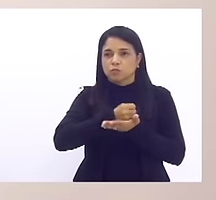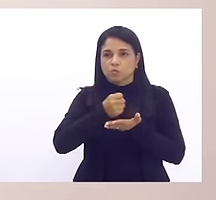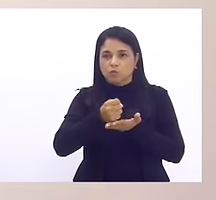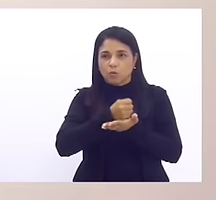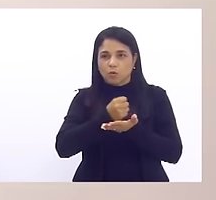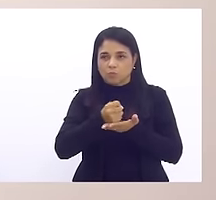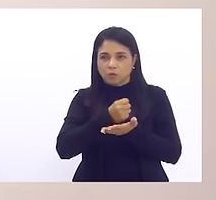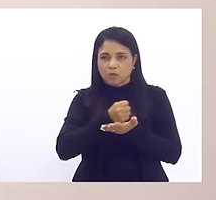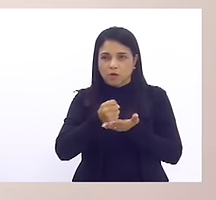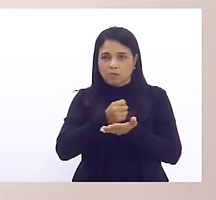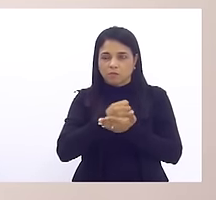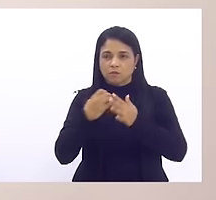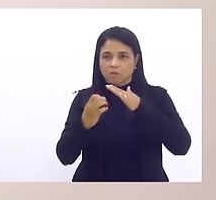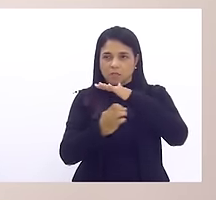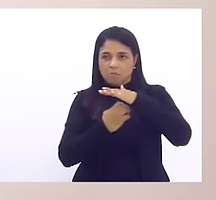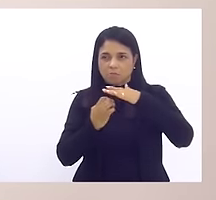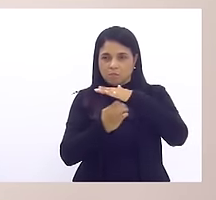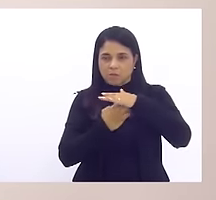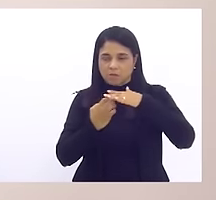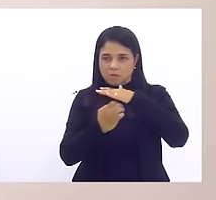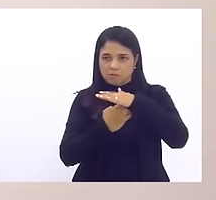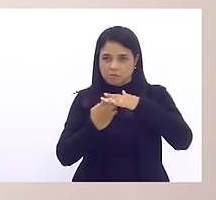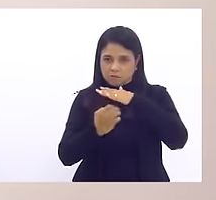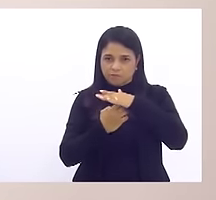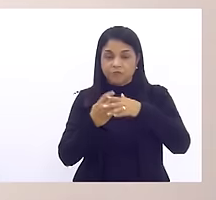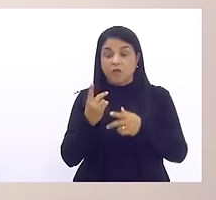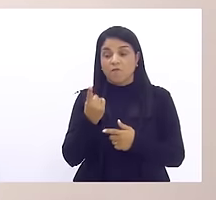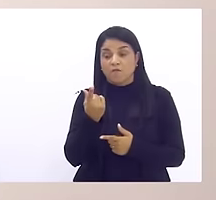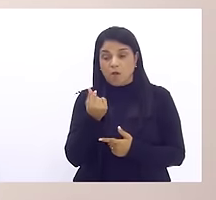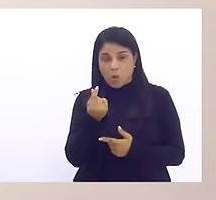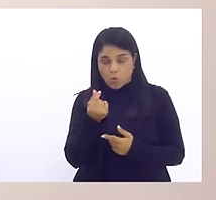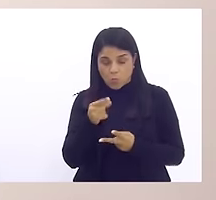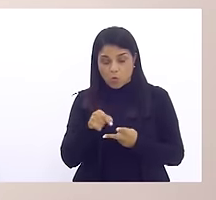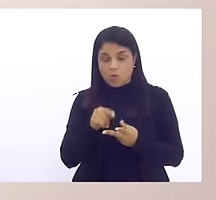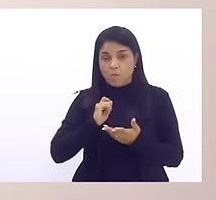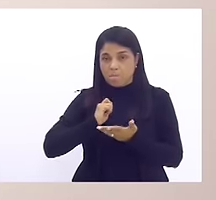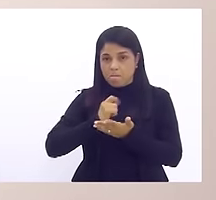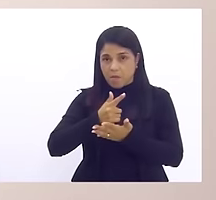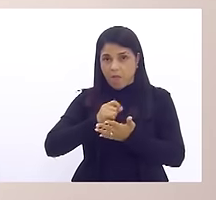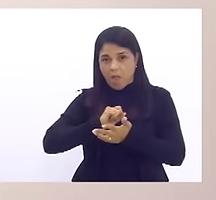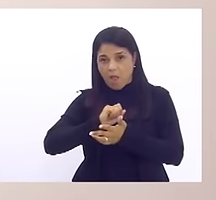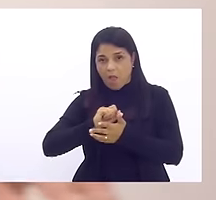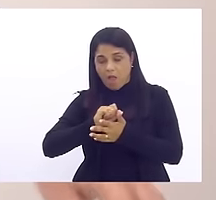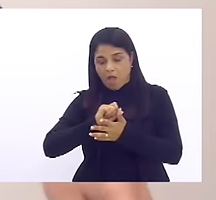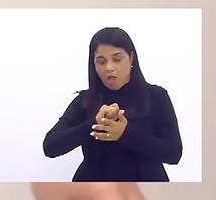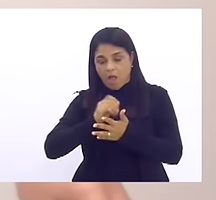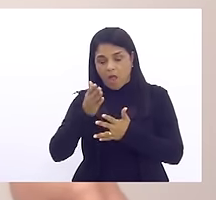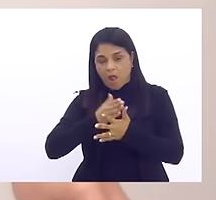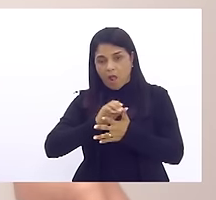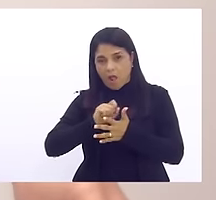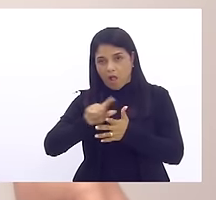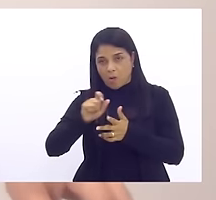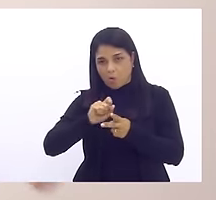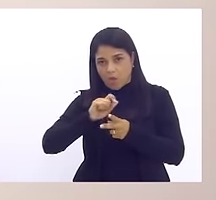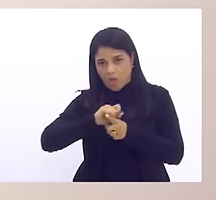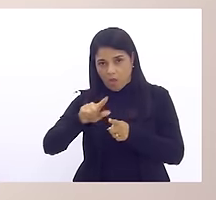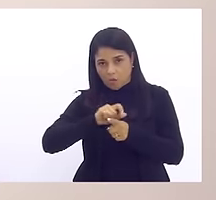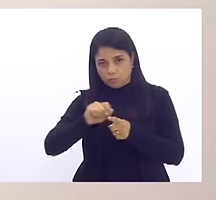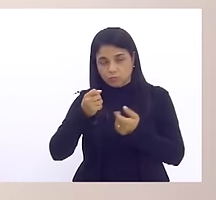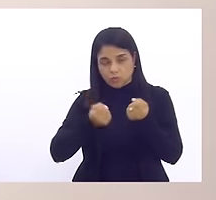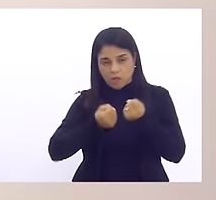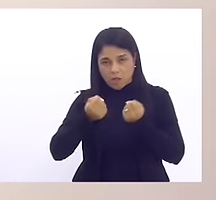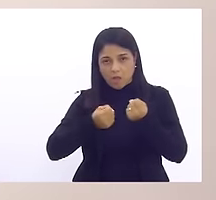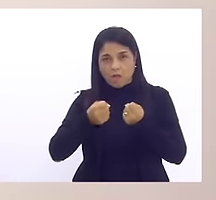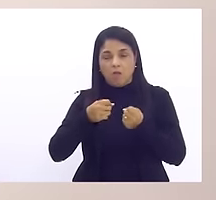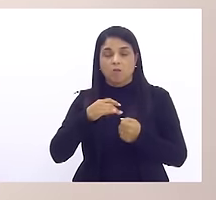da empresa que presta serviço os valores e faça uma comunicação ao Ministério Público